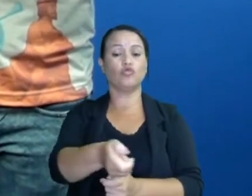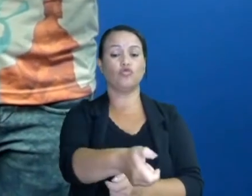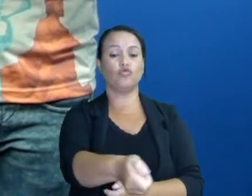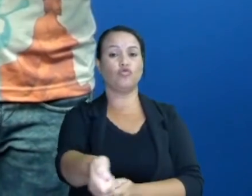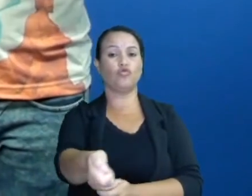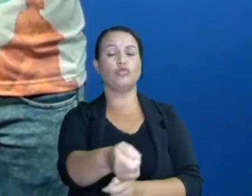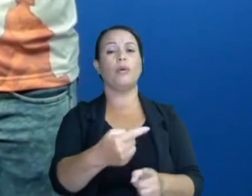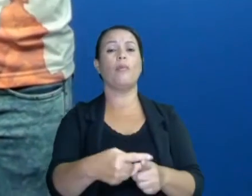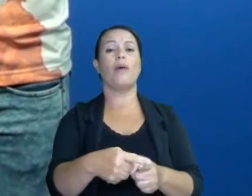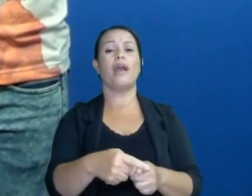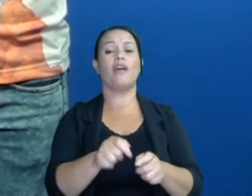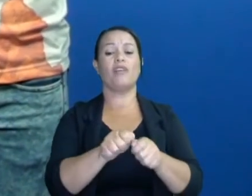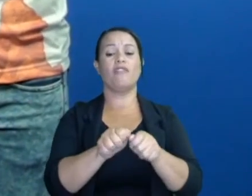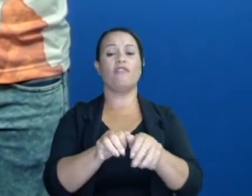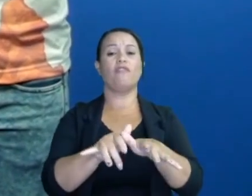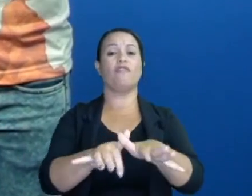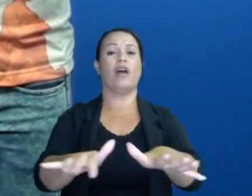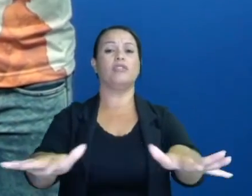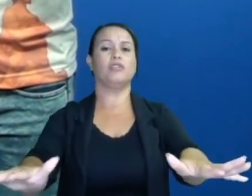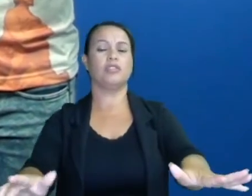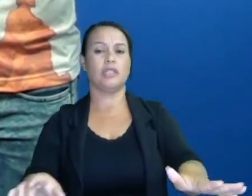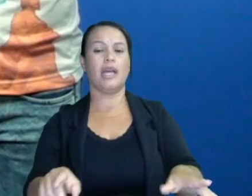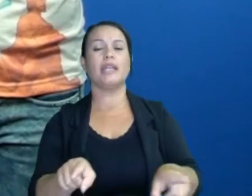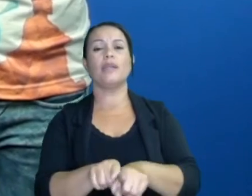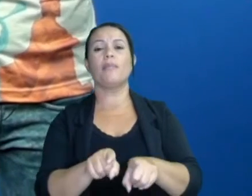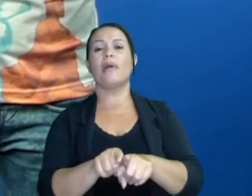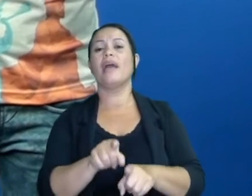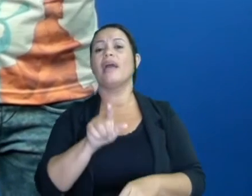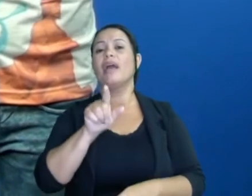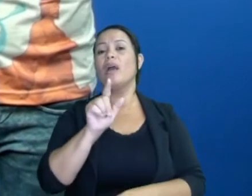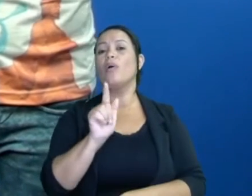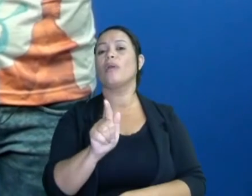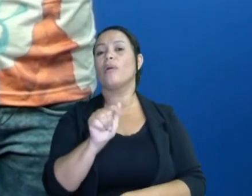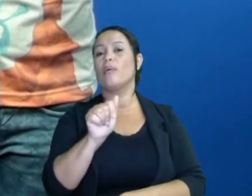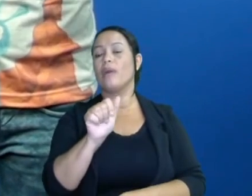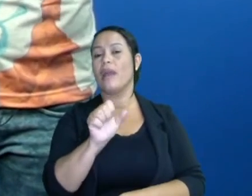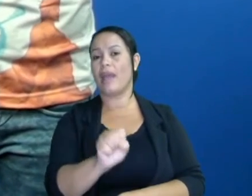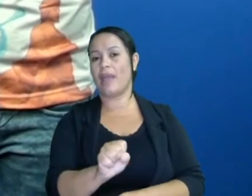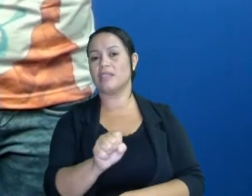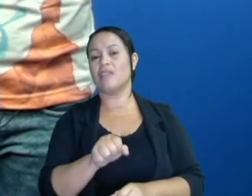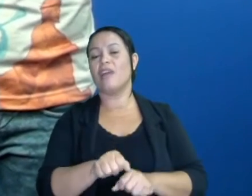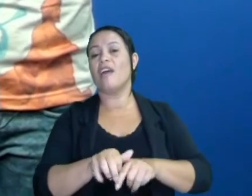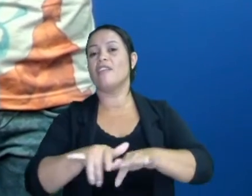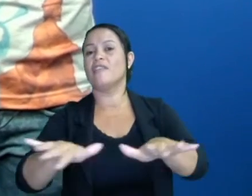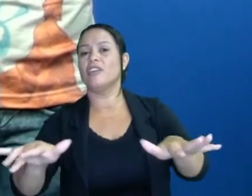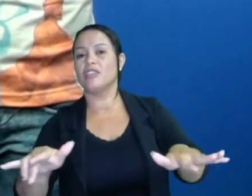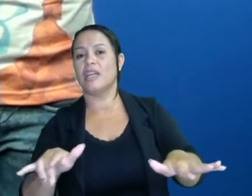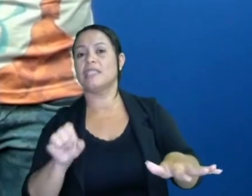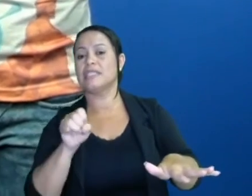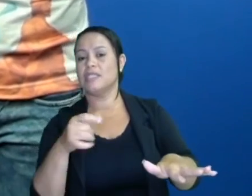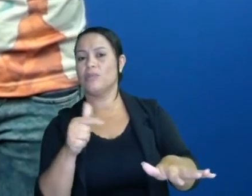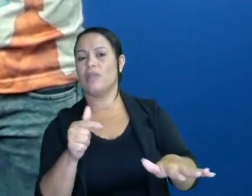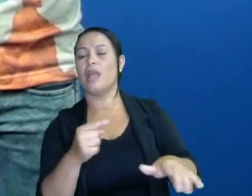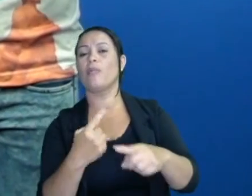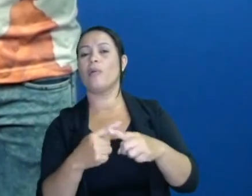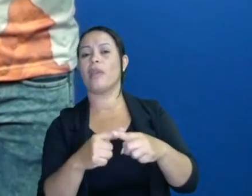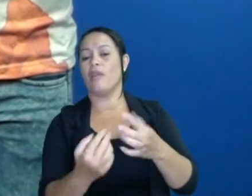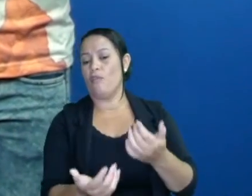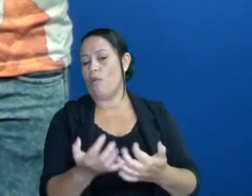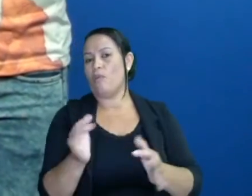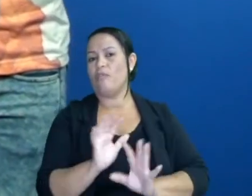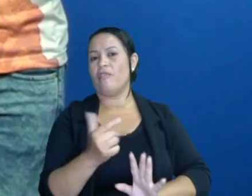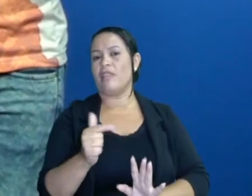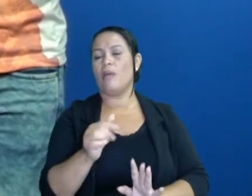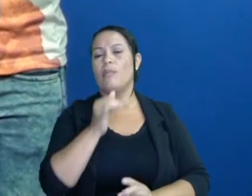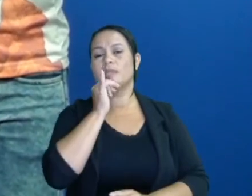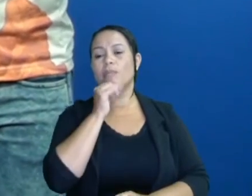vai afastar o oxigênio, e se não há oxigênio na reação, não existe combustão, como eu falei para vocês. Se eu tenho uma fonte de